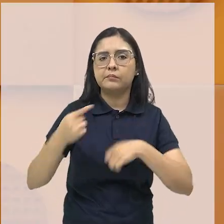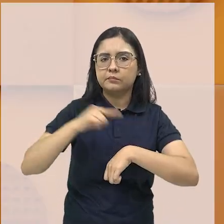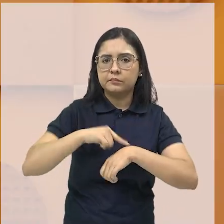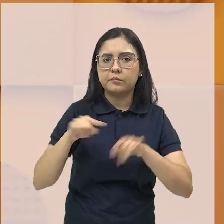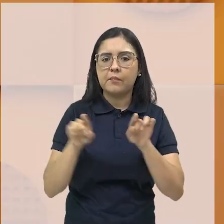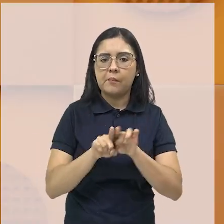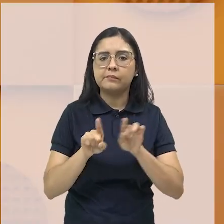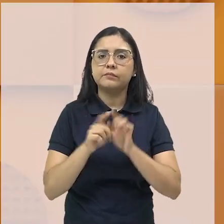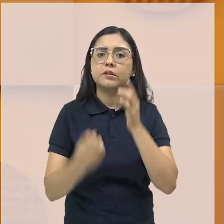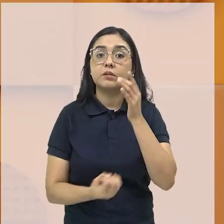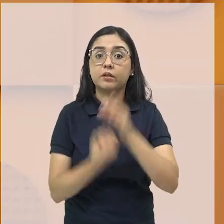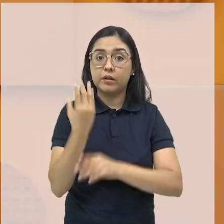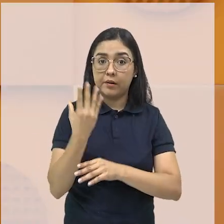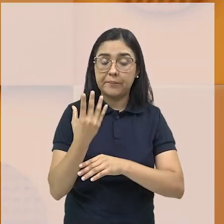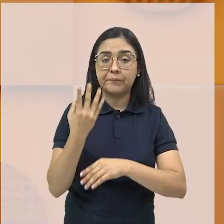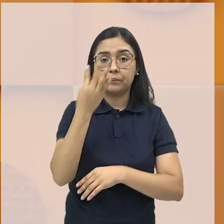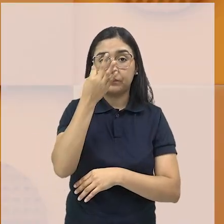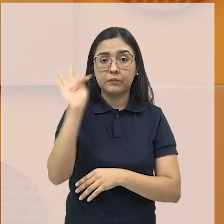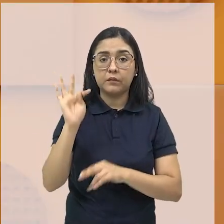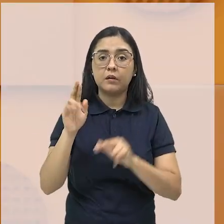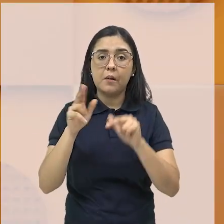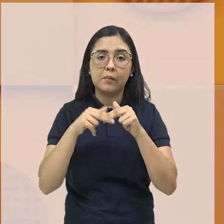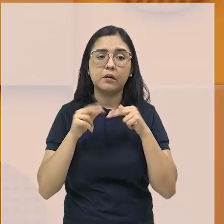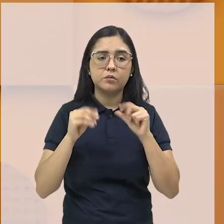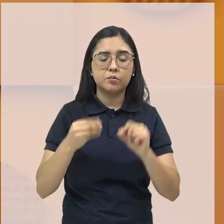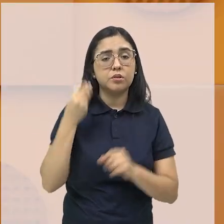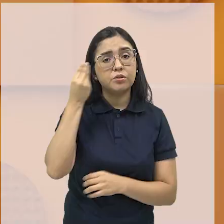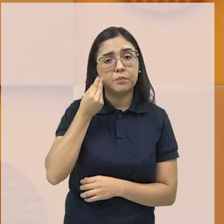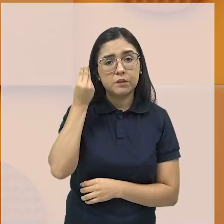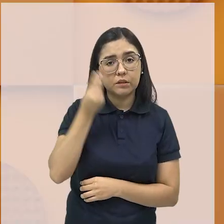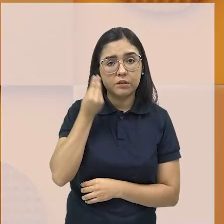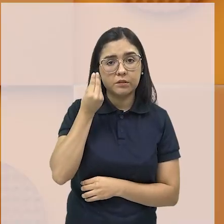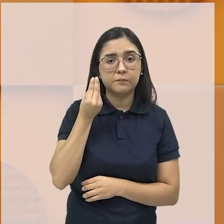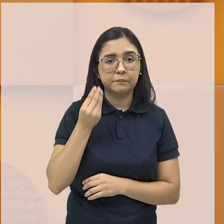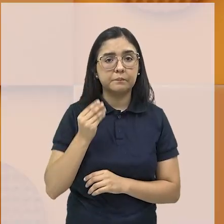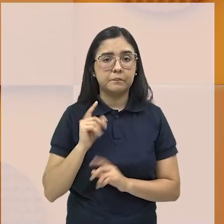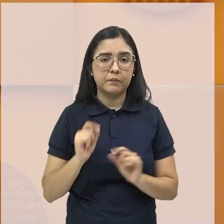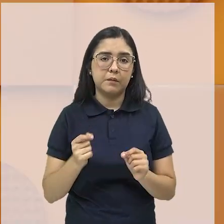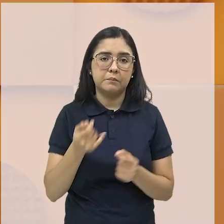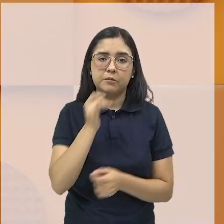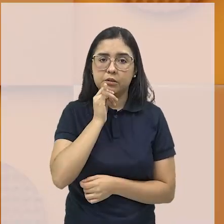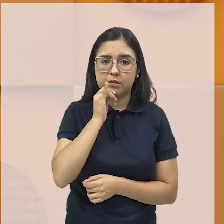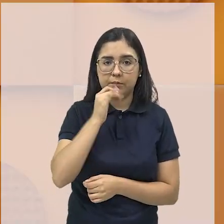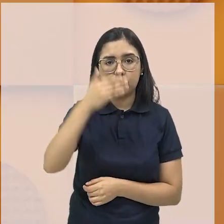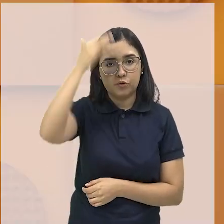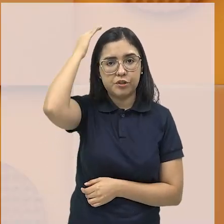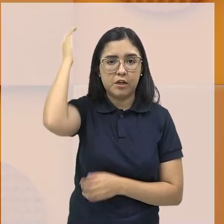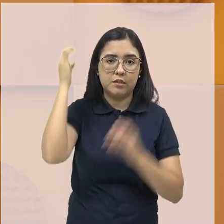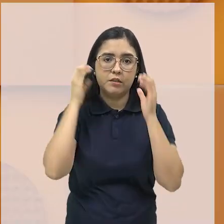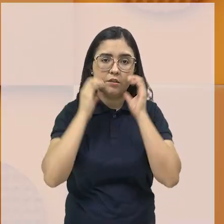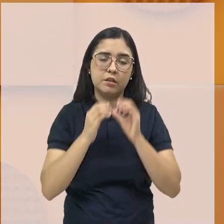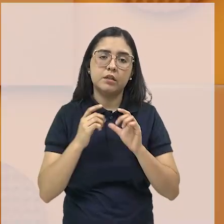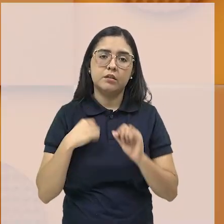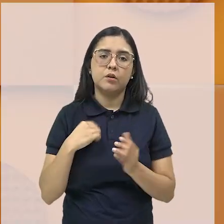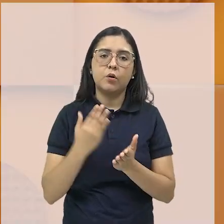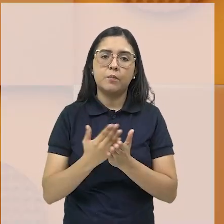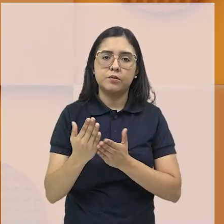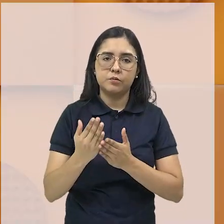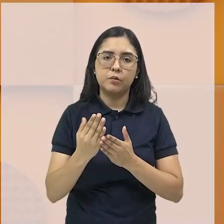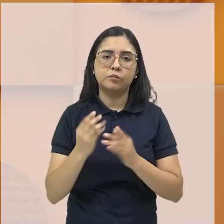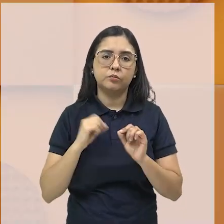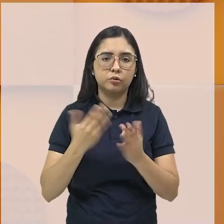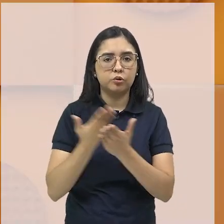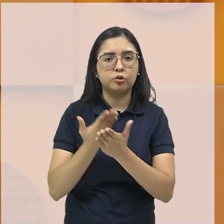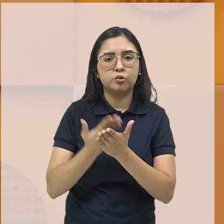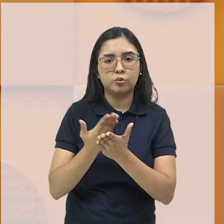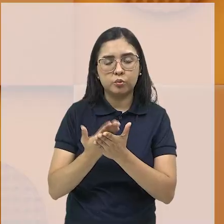e que vai criar aquela teoria por conta de suas vivências, né, como foi o caso de Charles Darwin, que inclusive iniciou sua vida acadêmica